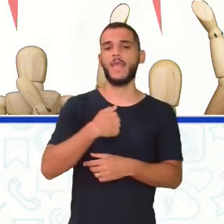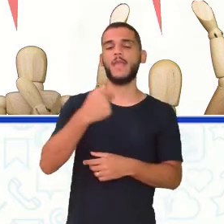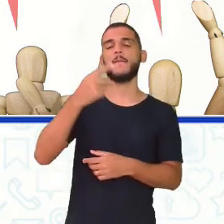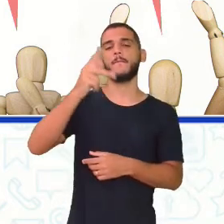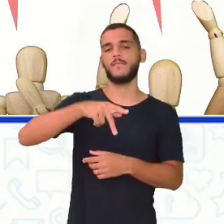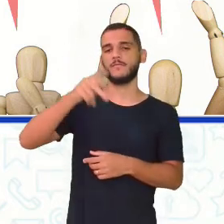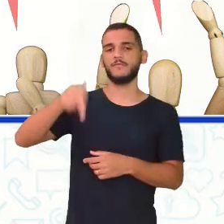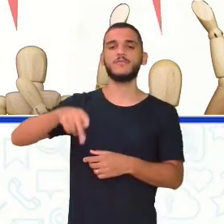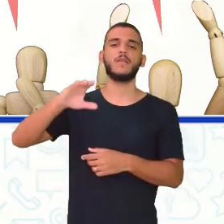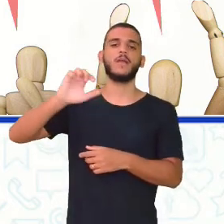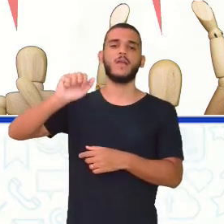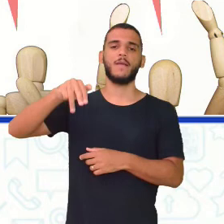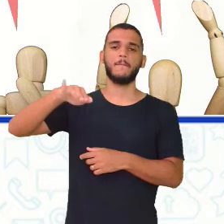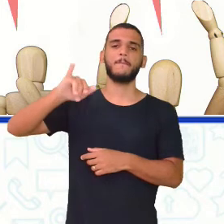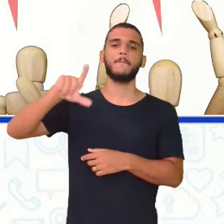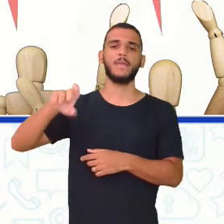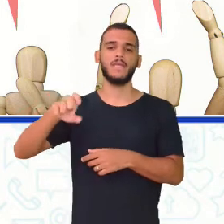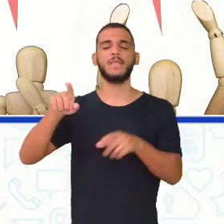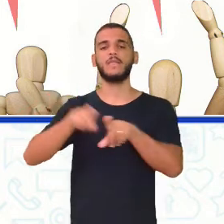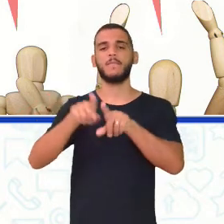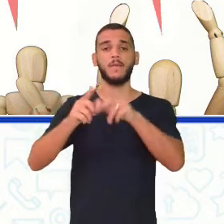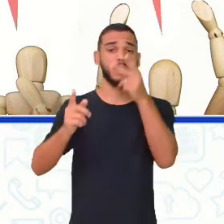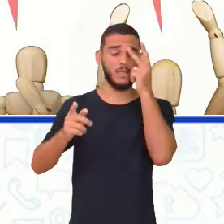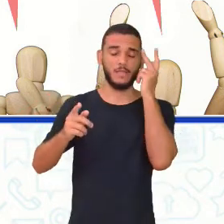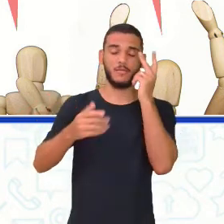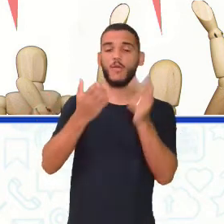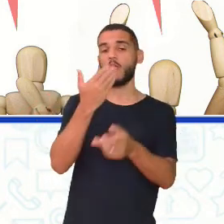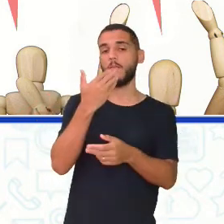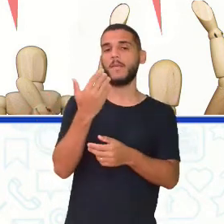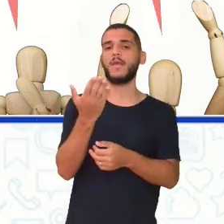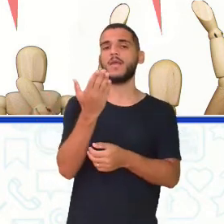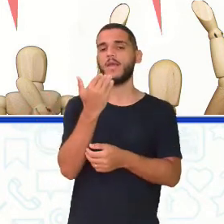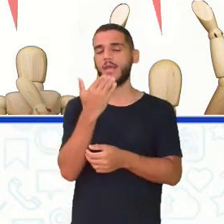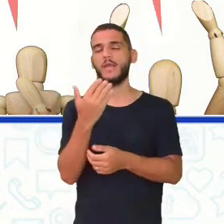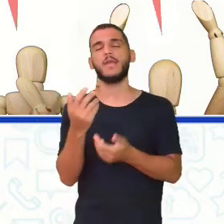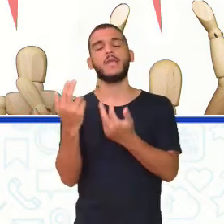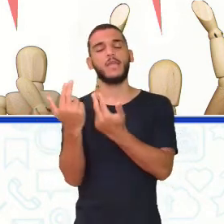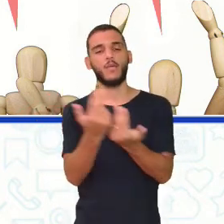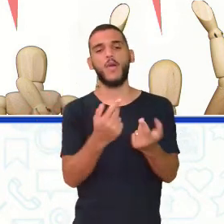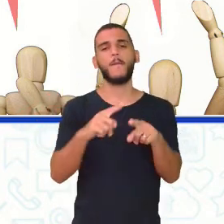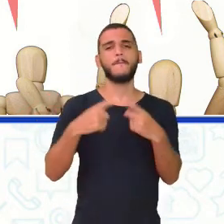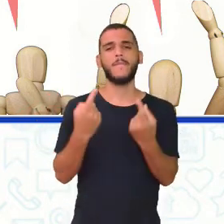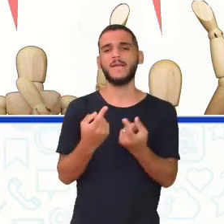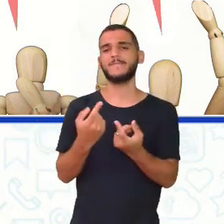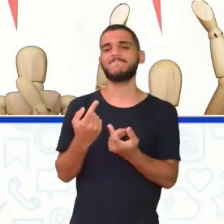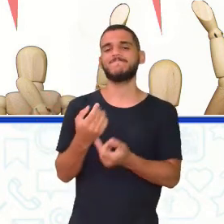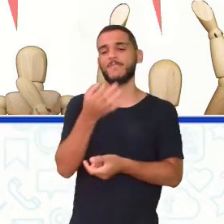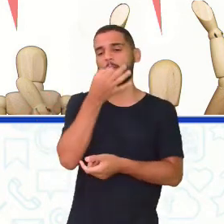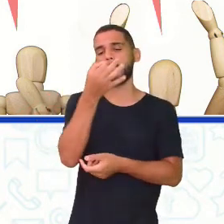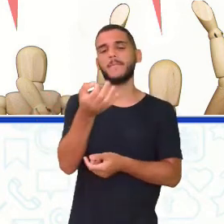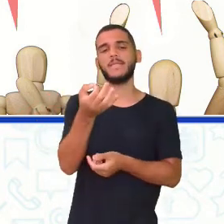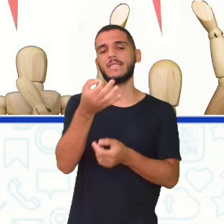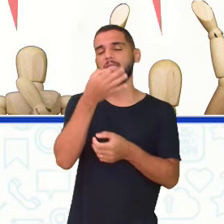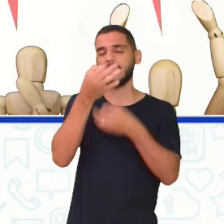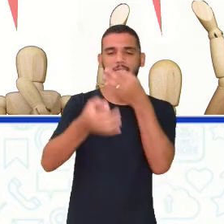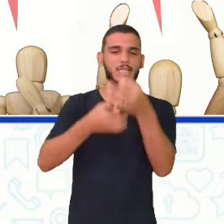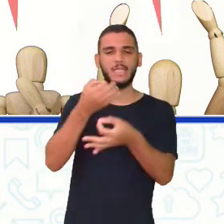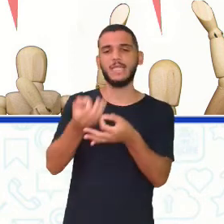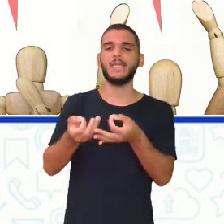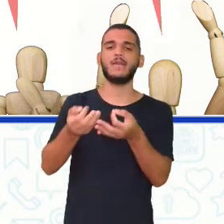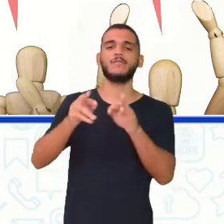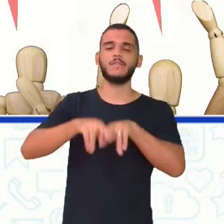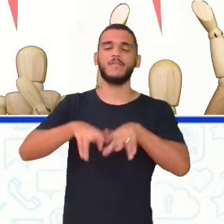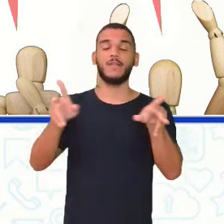a mesma comida e ter opiniões diferentes sobre ela, gostos diferentes, tá? Mas se a comida está